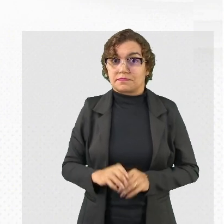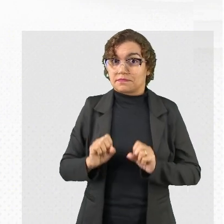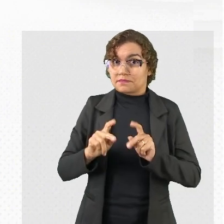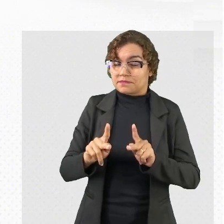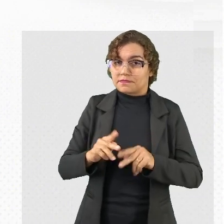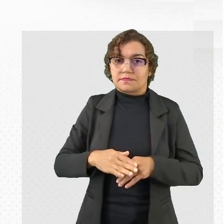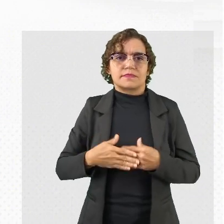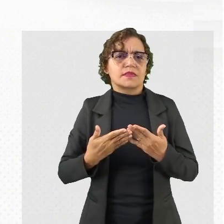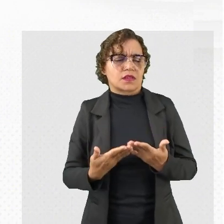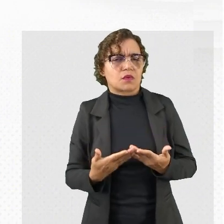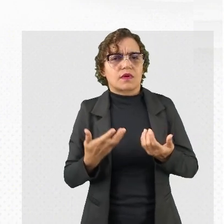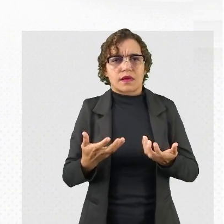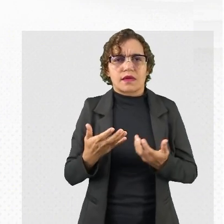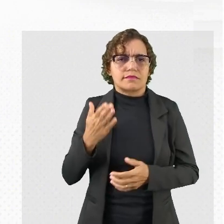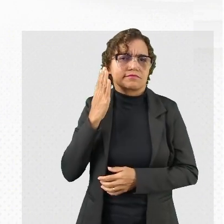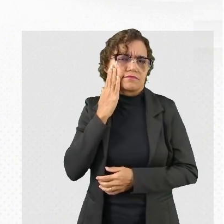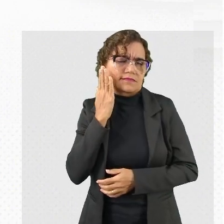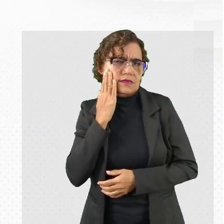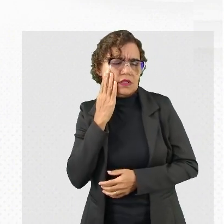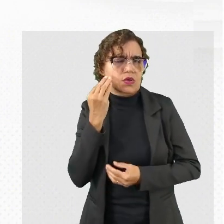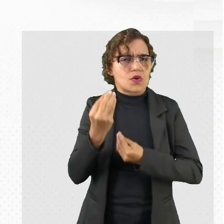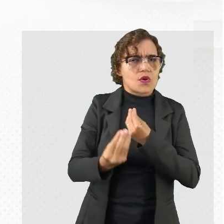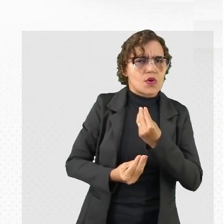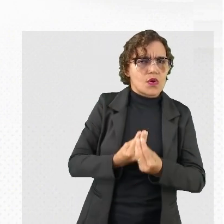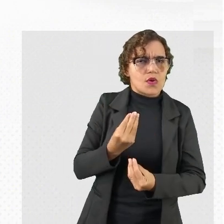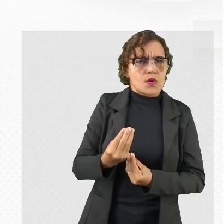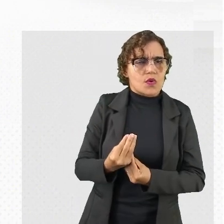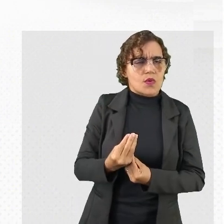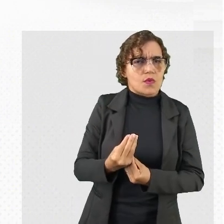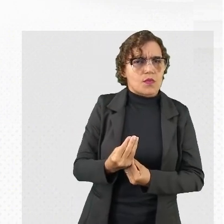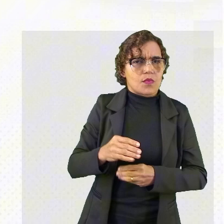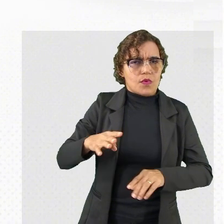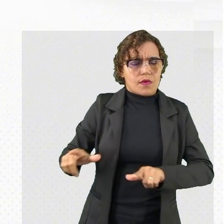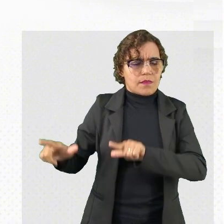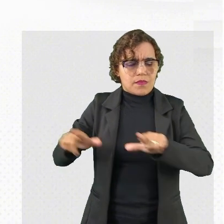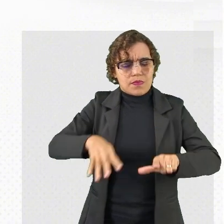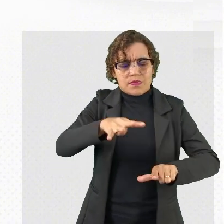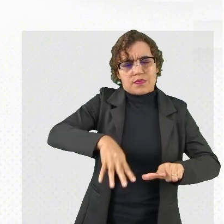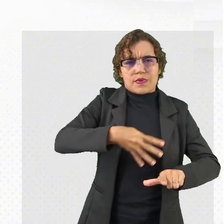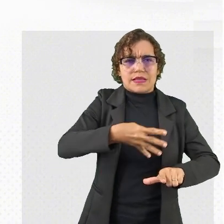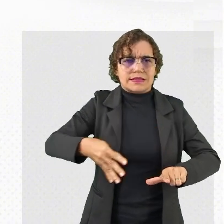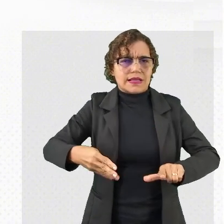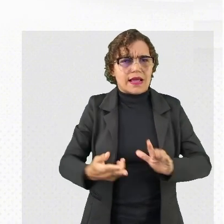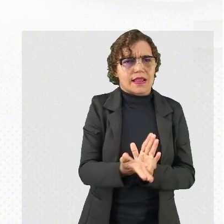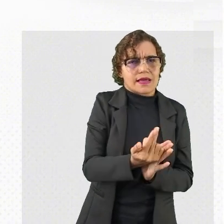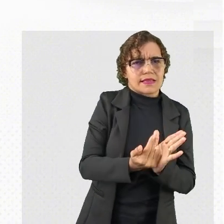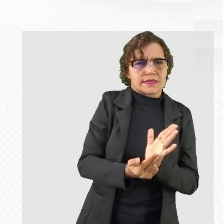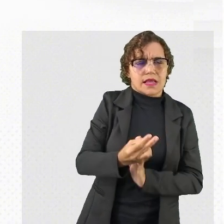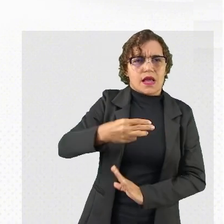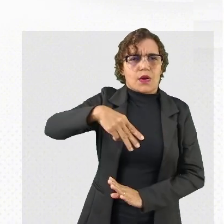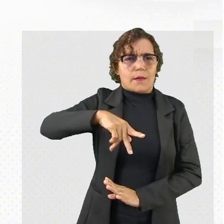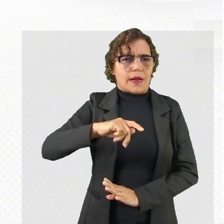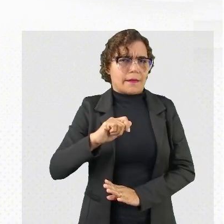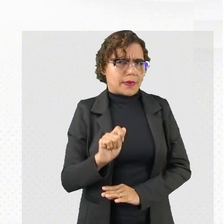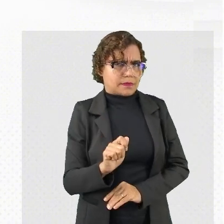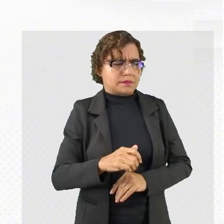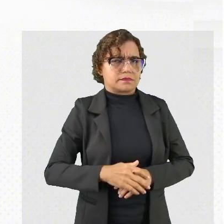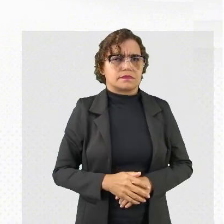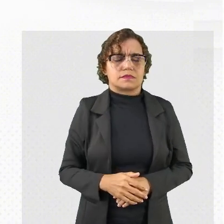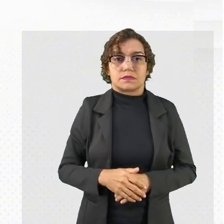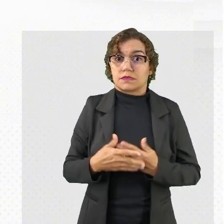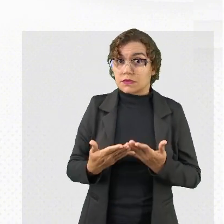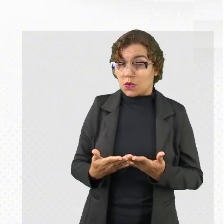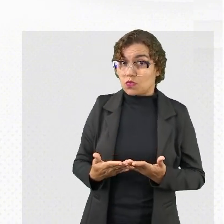Beleza? Então ele quer saber, nessa situação, qual foi a escala que foi elaborada esse mapa. Beleza, turma? O que nós sabemos? Que